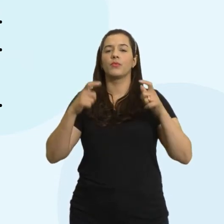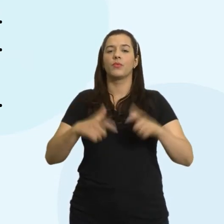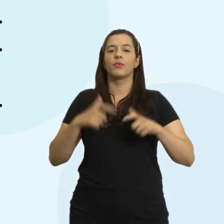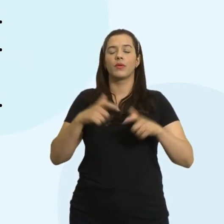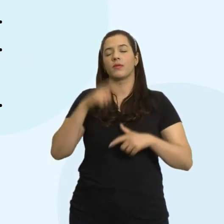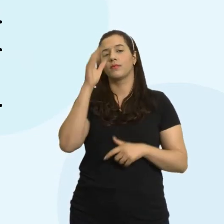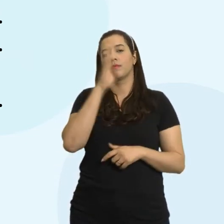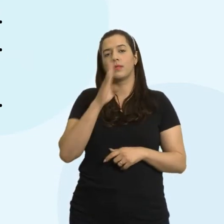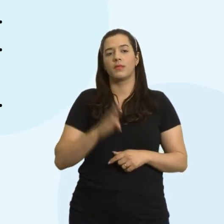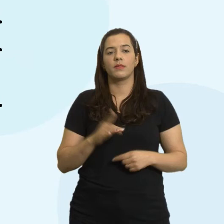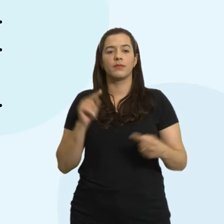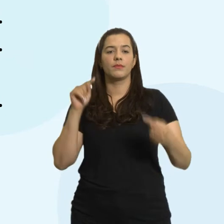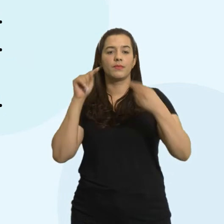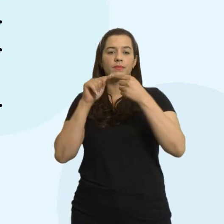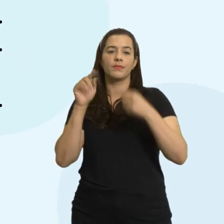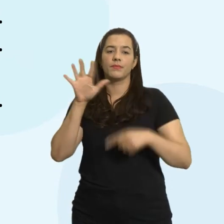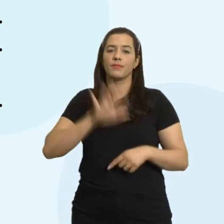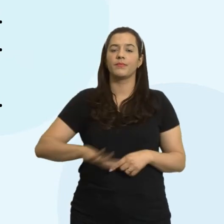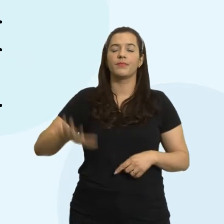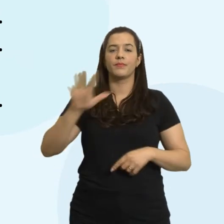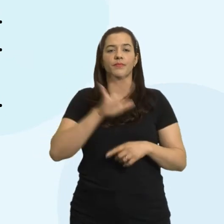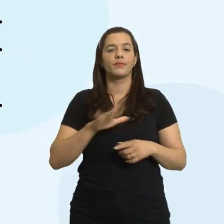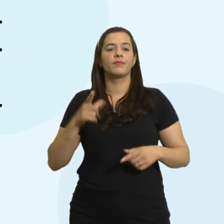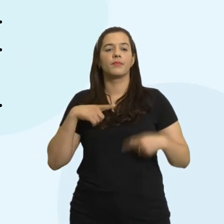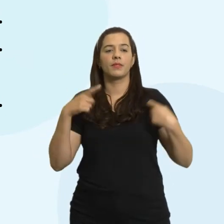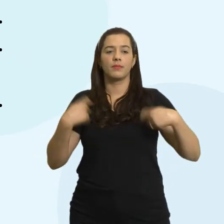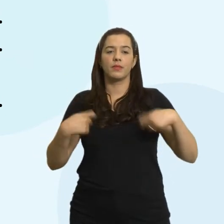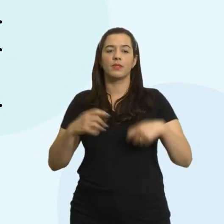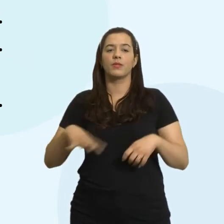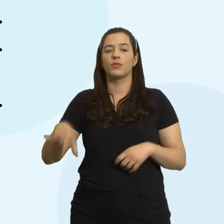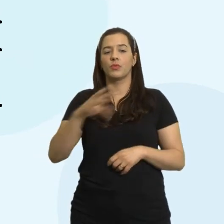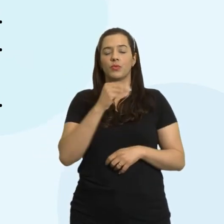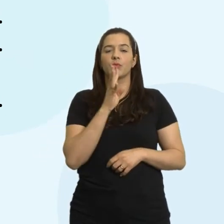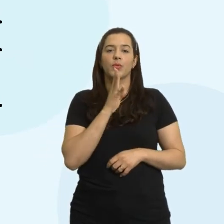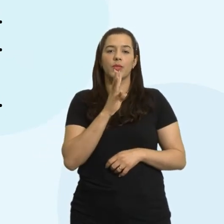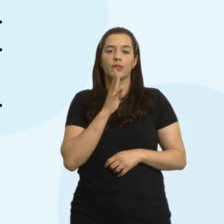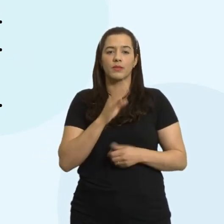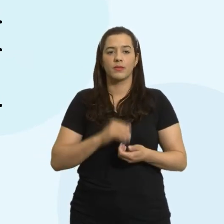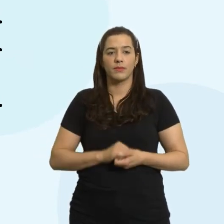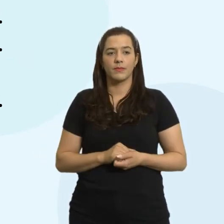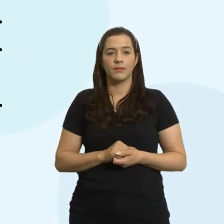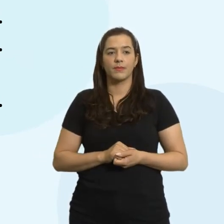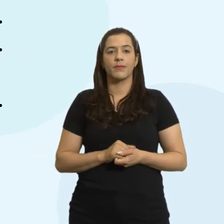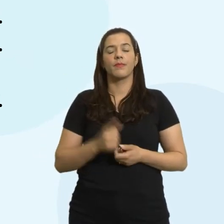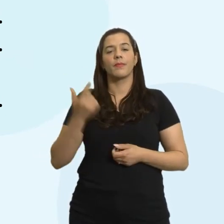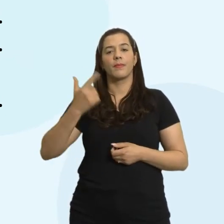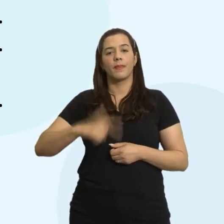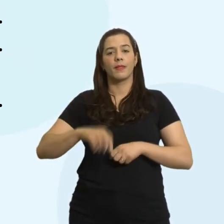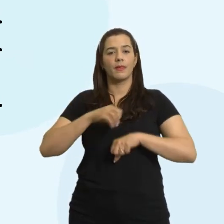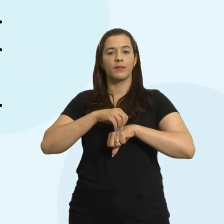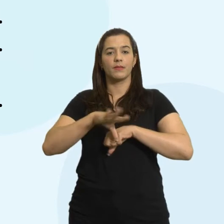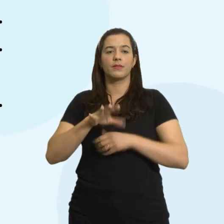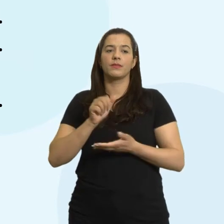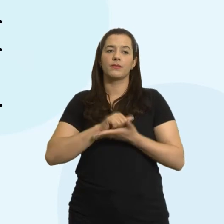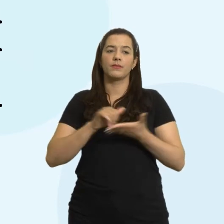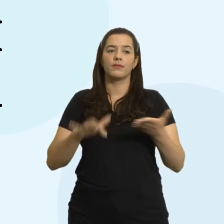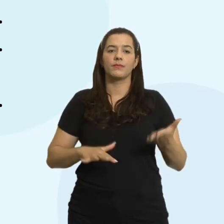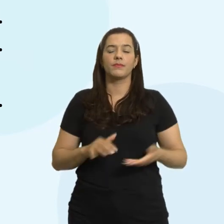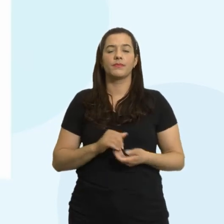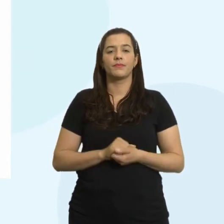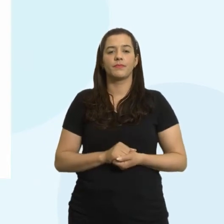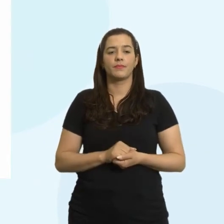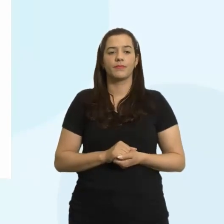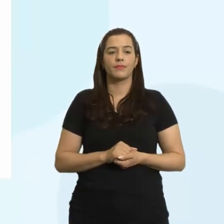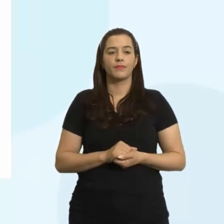nativas relacionadas à riqueza do Brasil, que precisa ser conhecida. E vamos à nossa sugestão de atividade. No